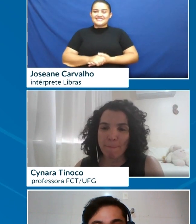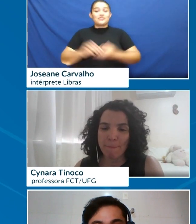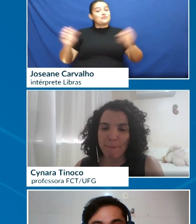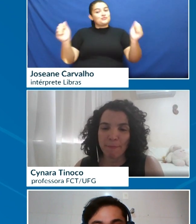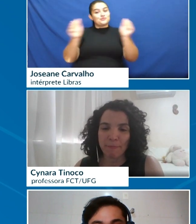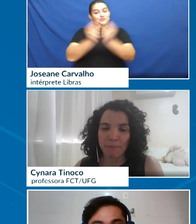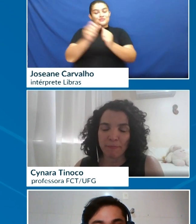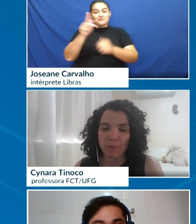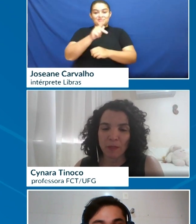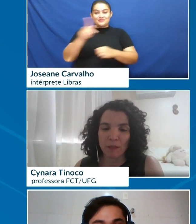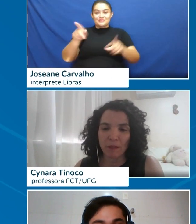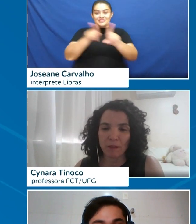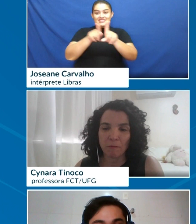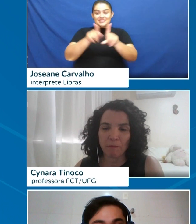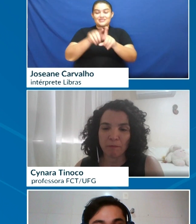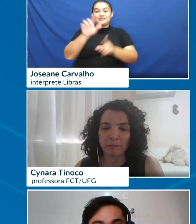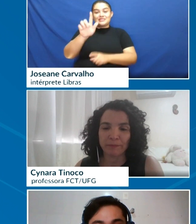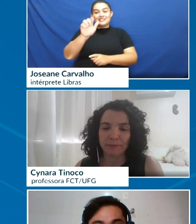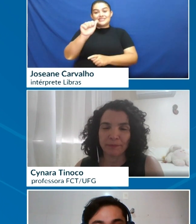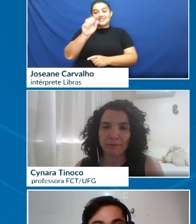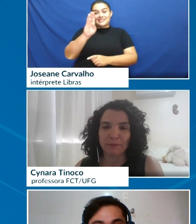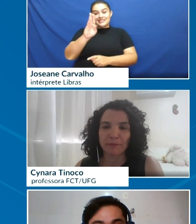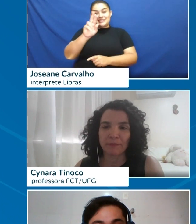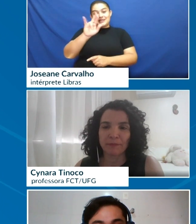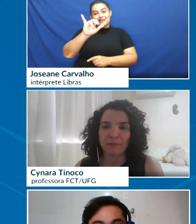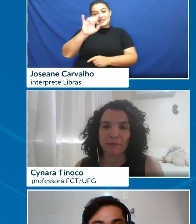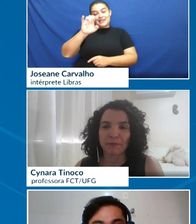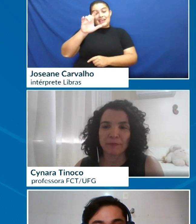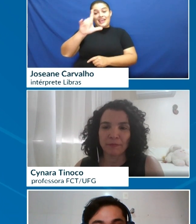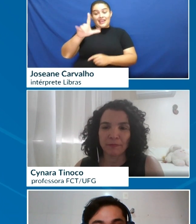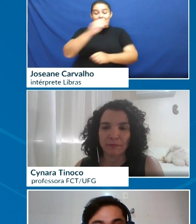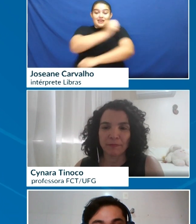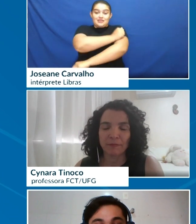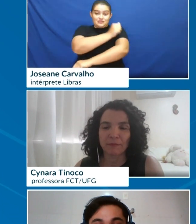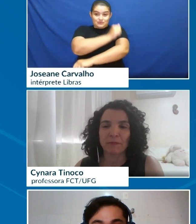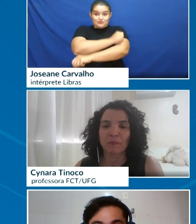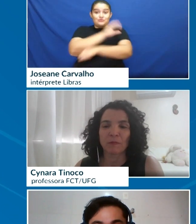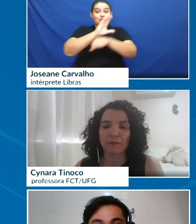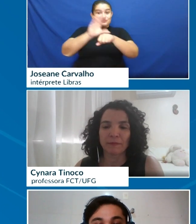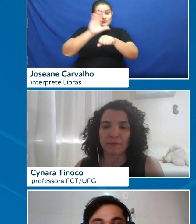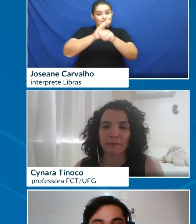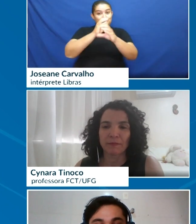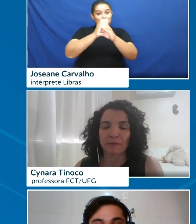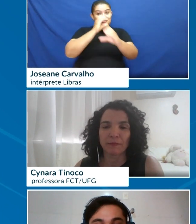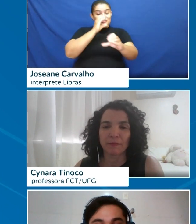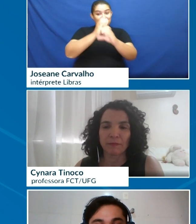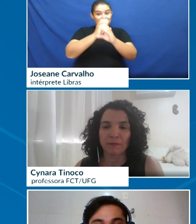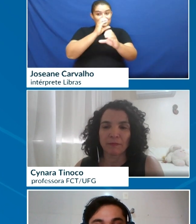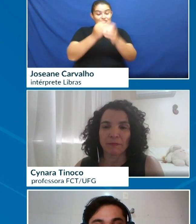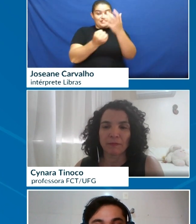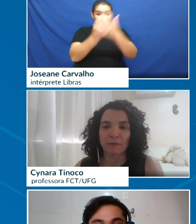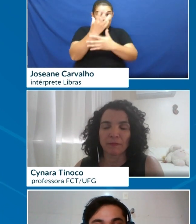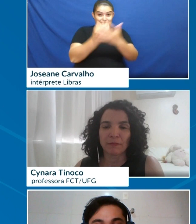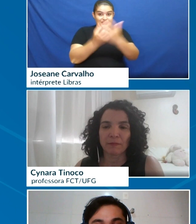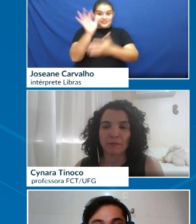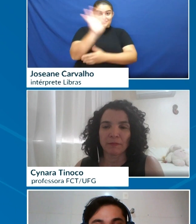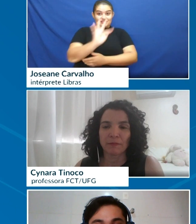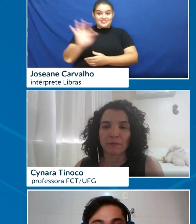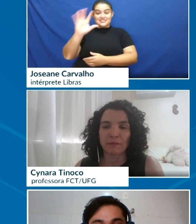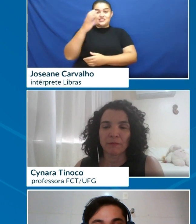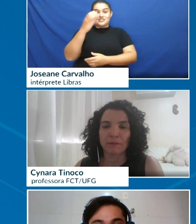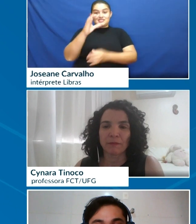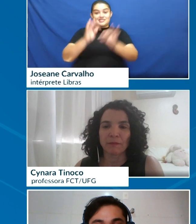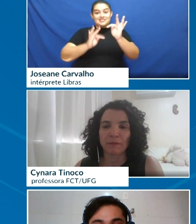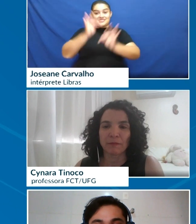o Gabriel Nakandakari, que é estudante do curso de Engenharia de Produção na Faculdade de Ciências e Tecnologia